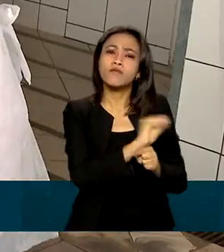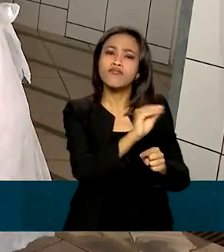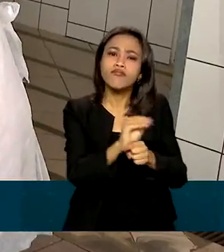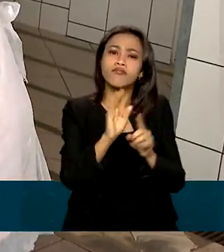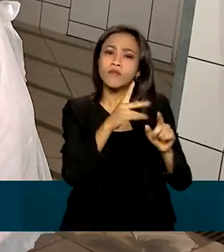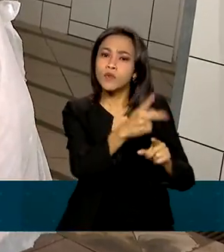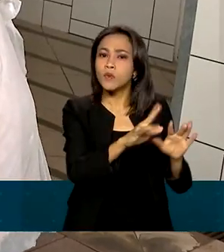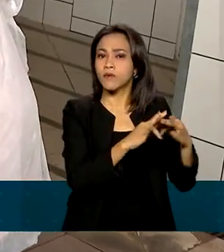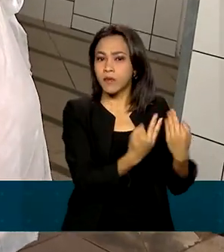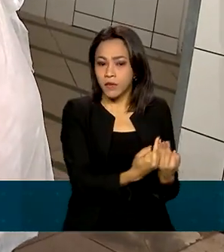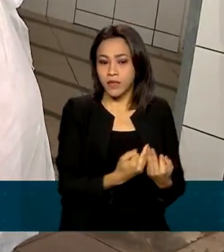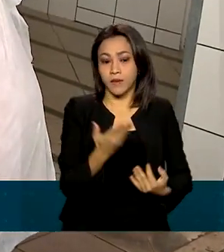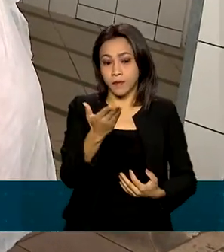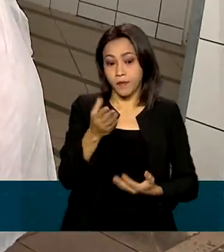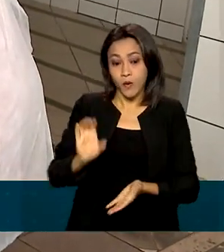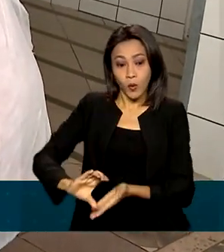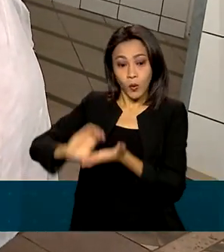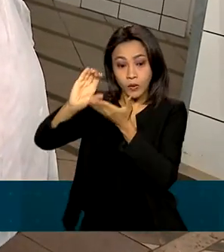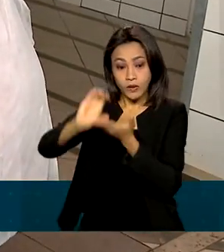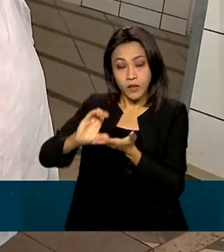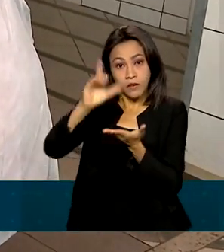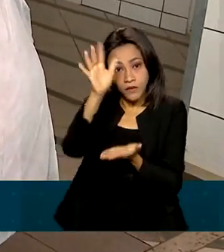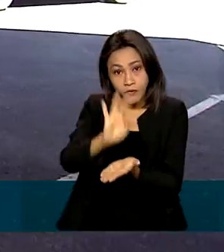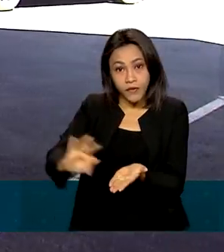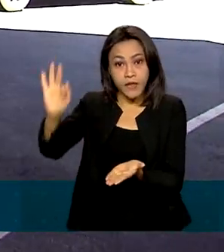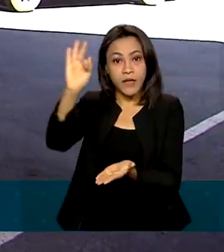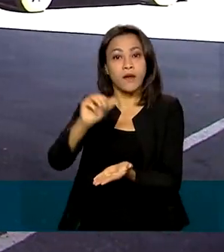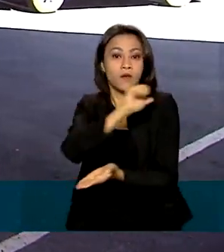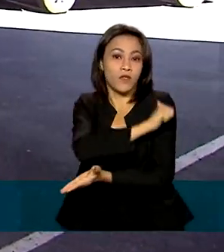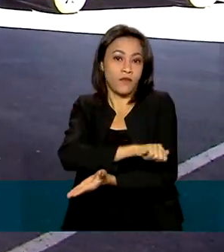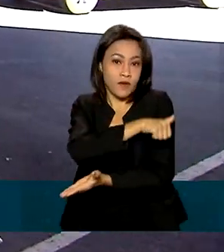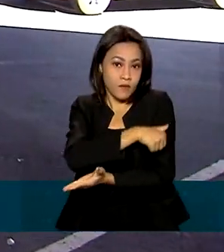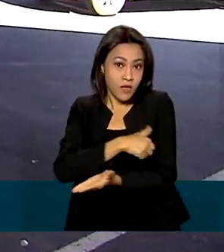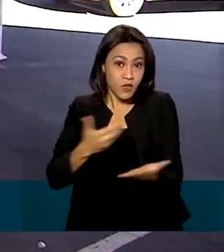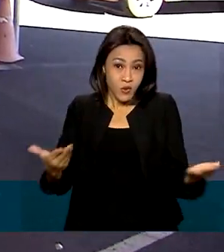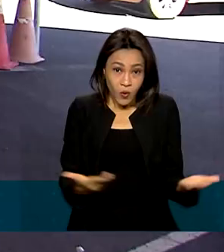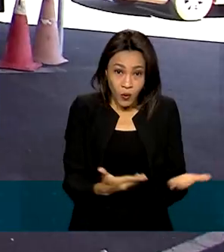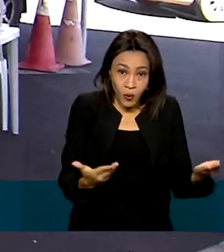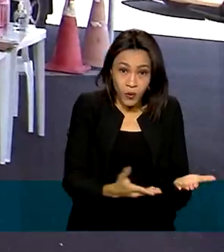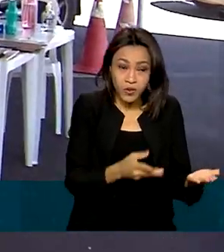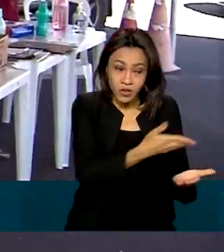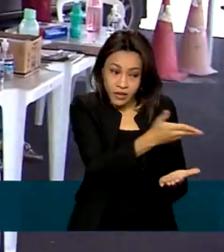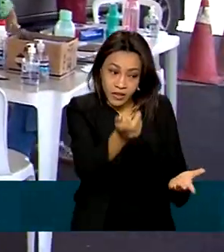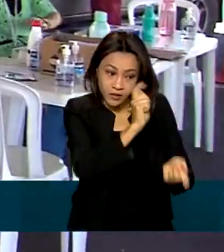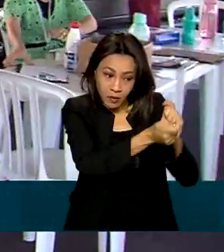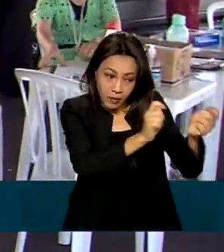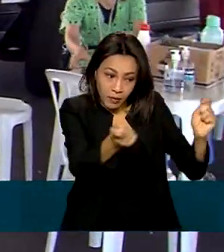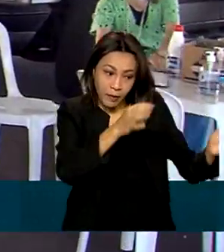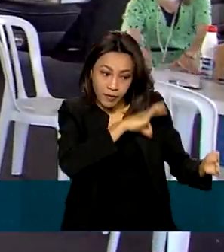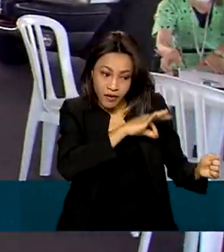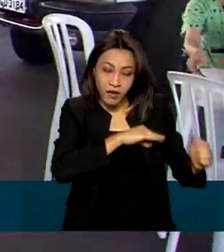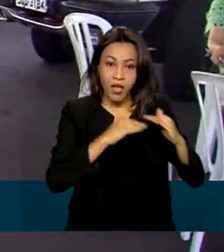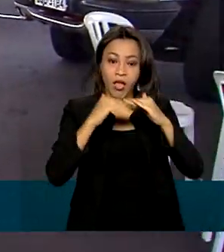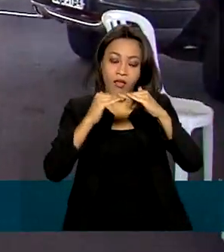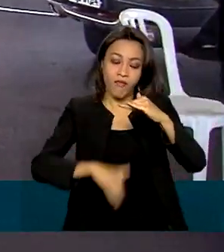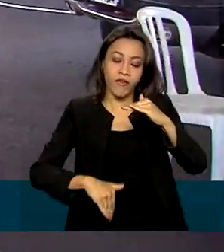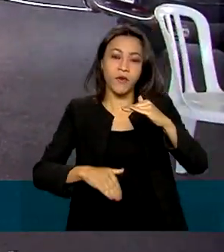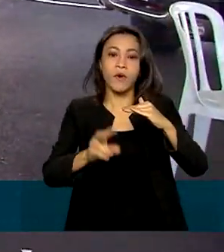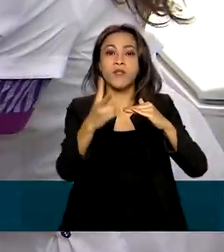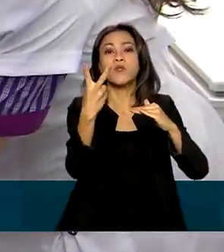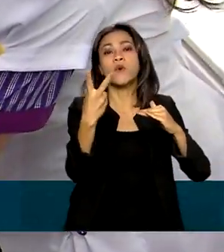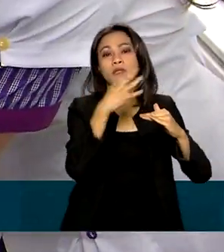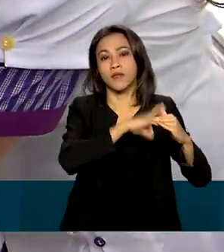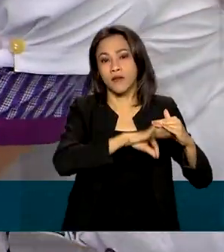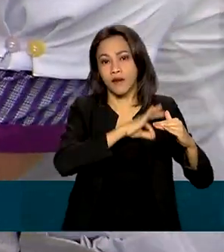e de acordo com o Conselho Federal de Enfermagem atual remuneração média dos enfermeiros é inferior a dois